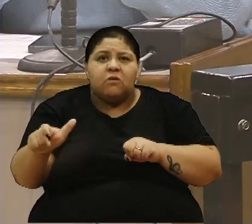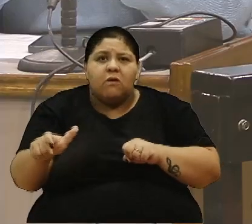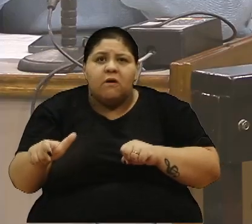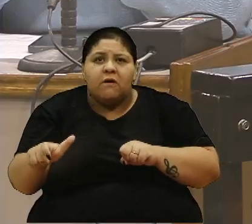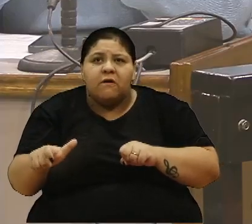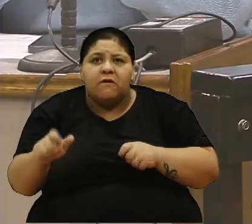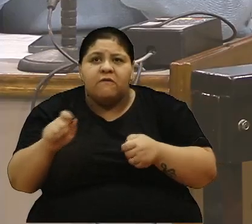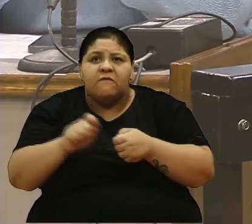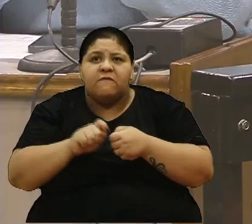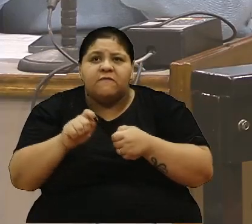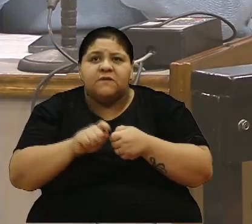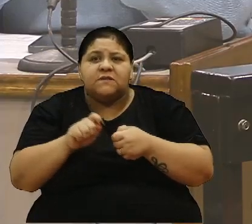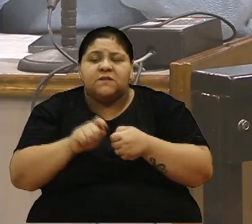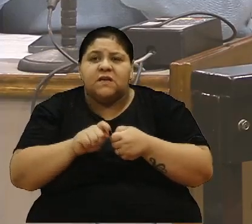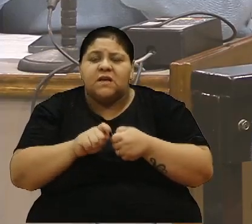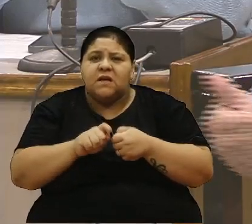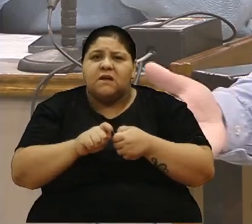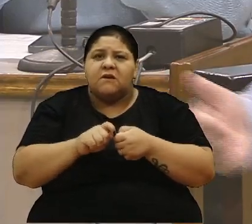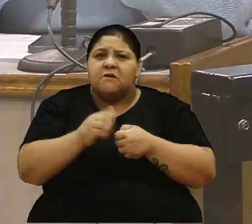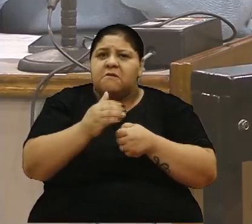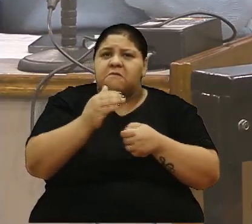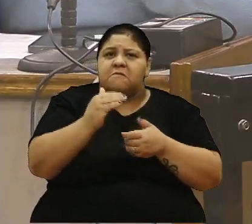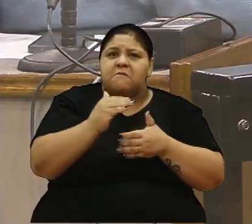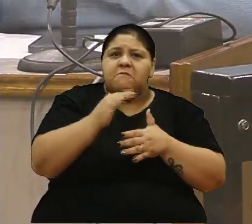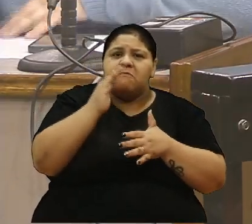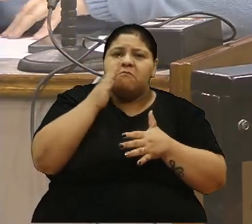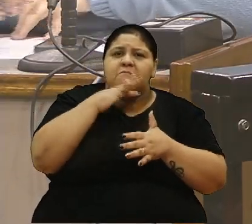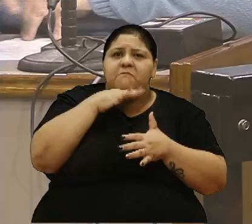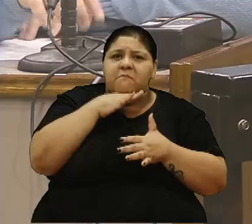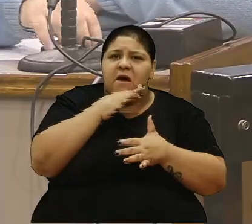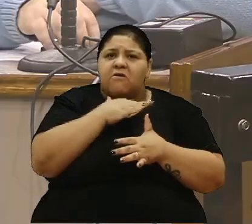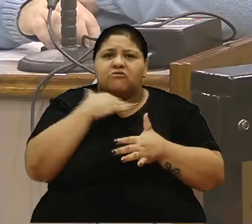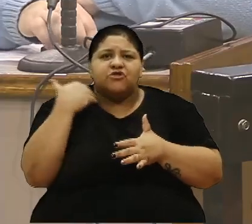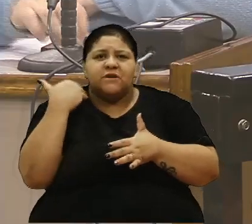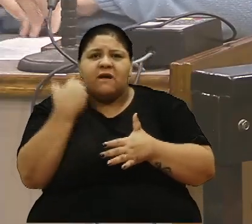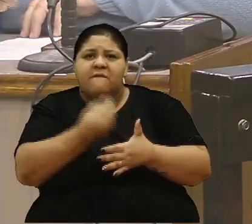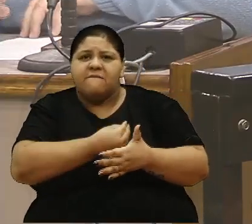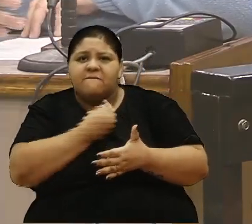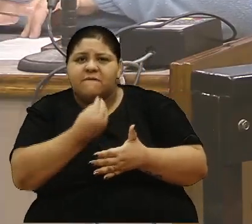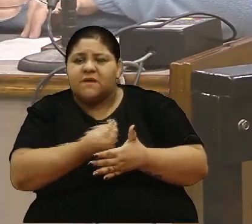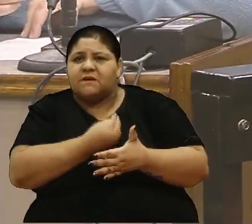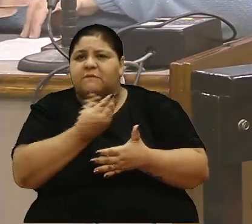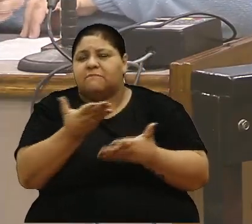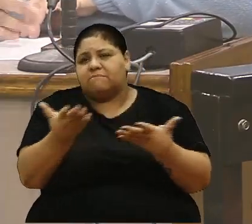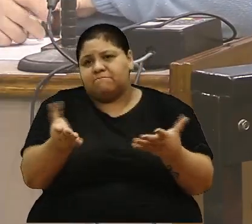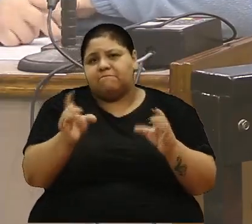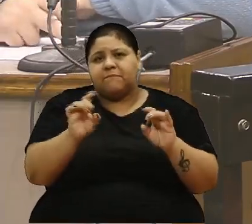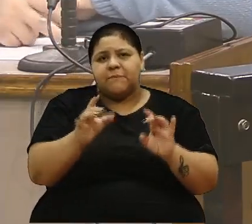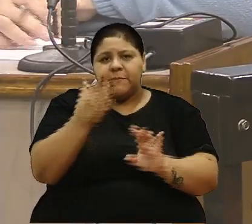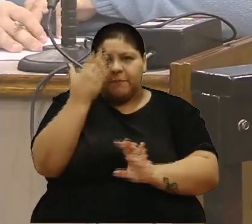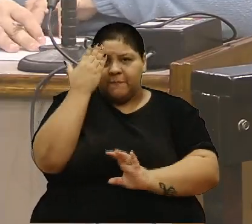eles, ou até às vezes tirar a vida, né? Porque em muito pouco tempo eles vão estar de volta na sociedade. Então